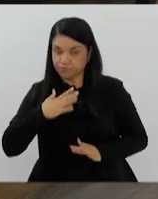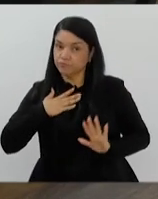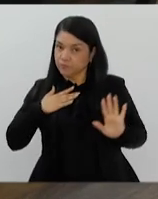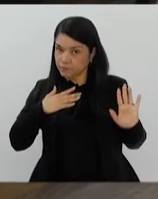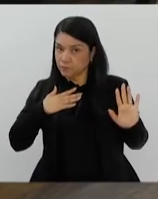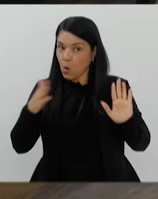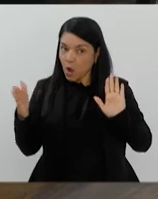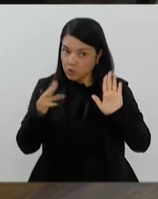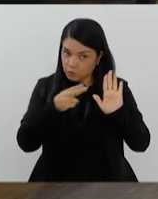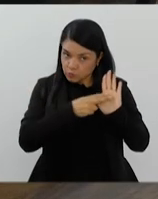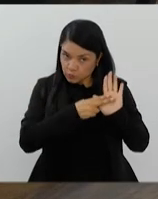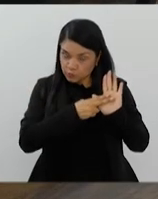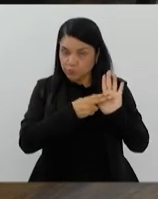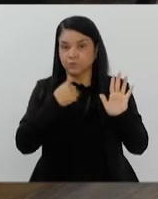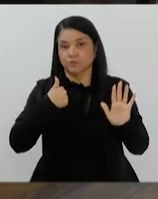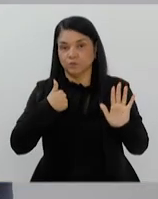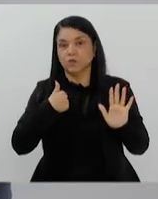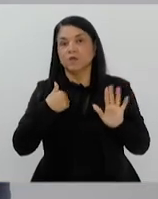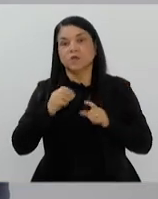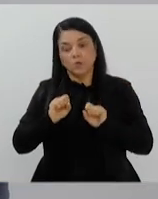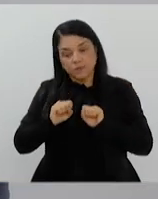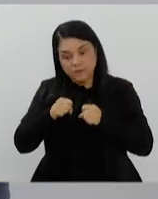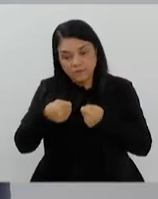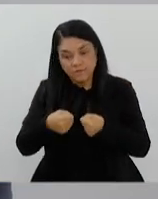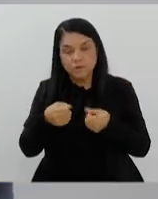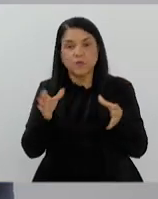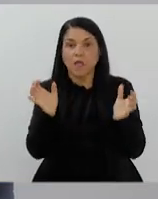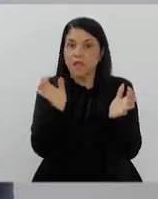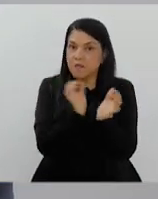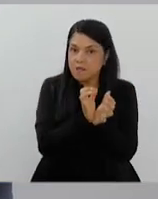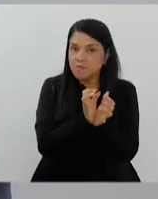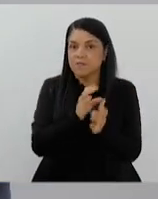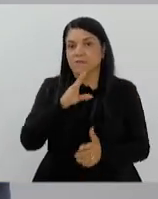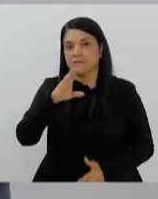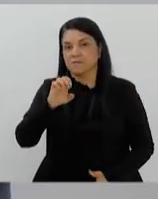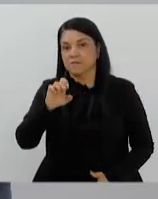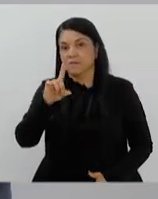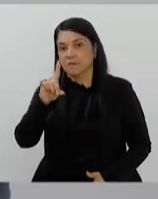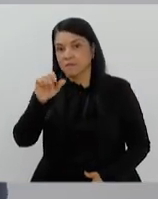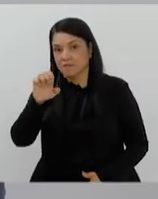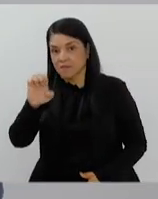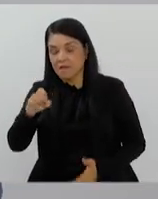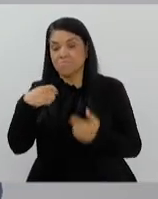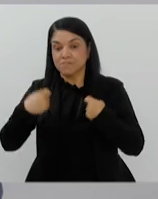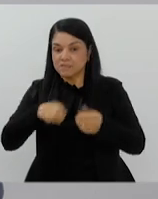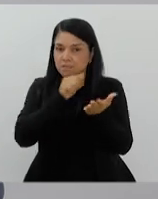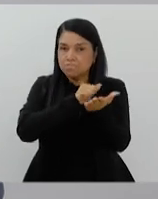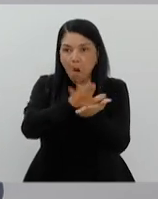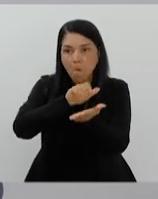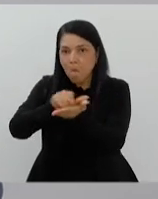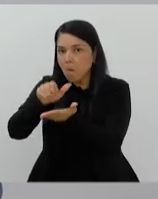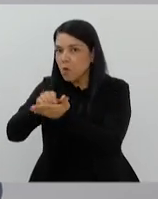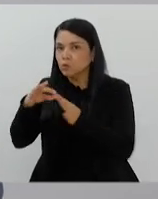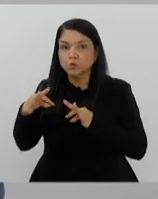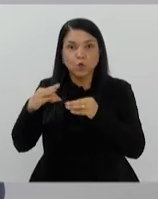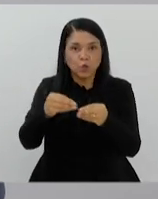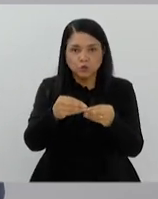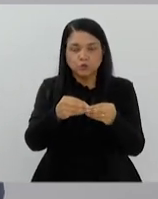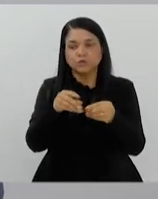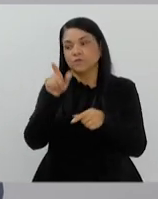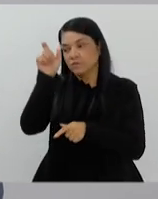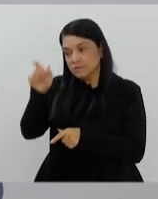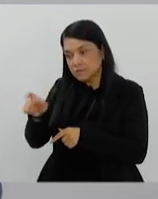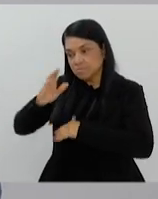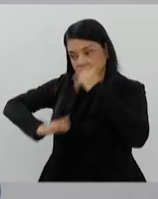aqui defendendo que toda a equipe deve que ser hoje para o bem do Rio de Janeiro tem que ser exonerada hoje a senhora é uma profissional